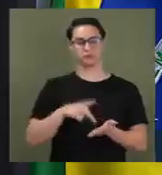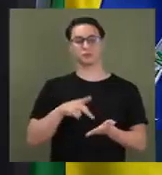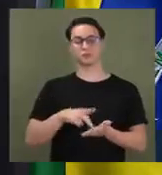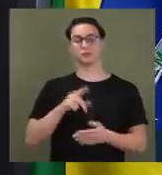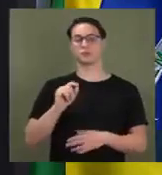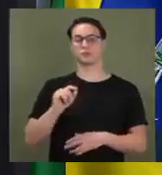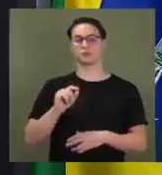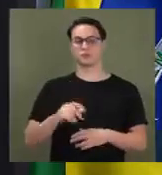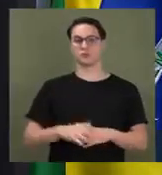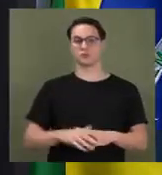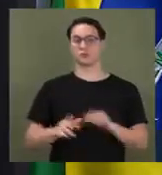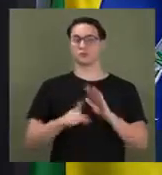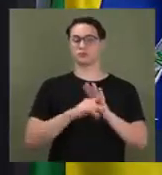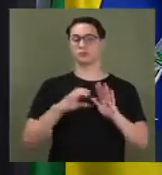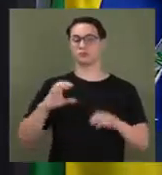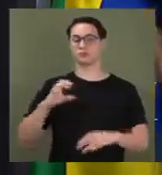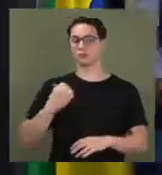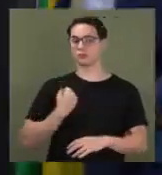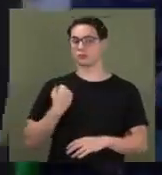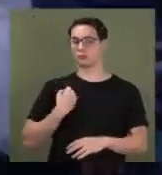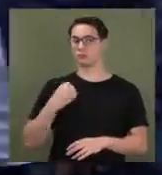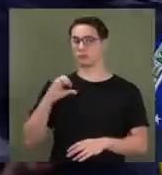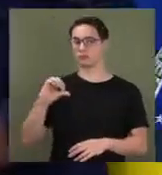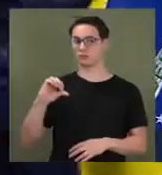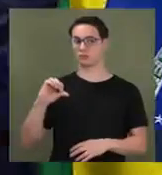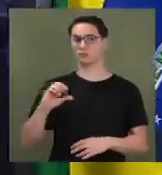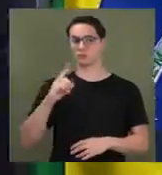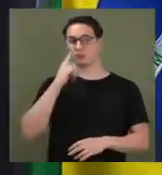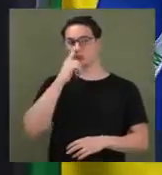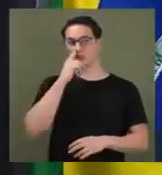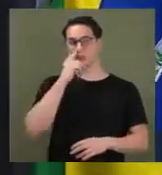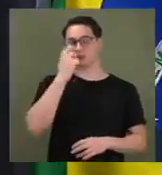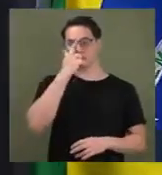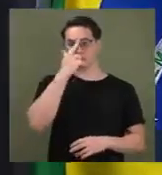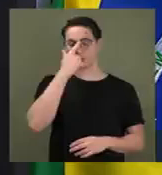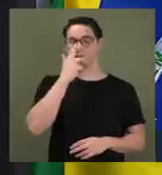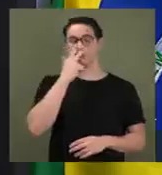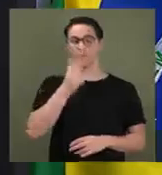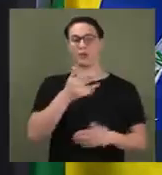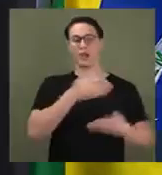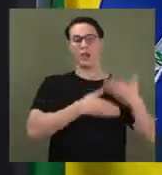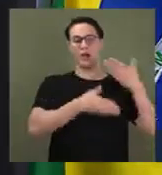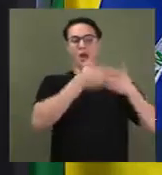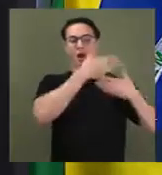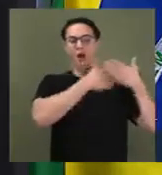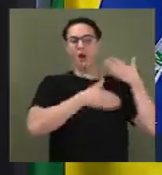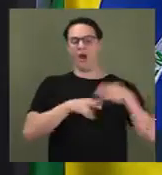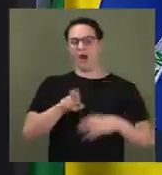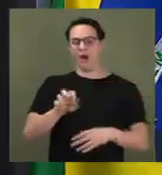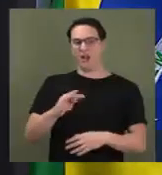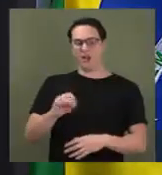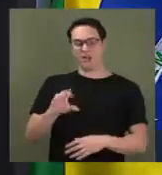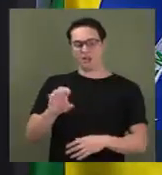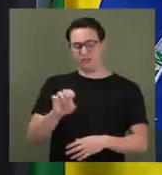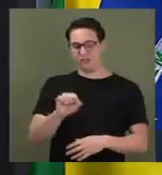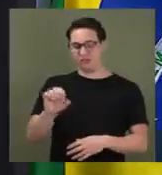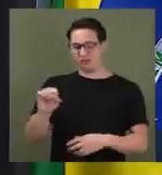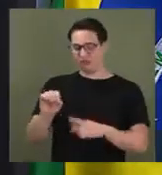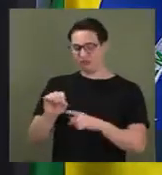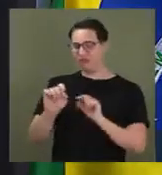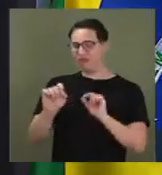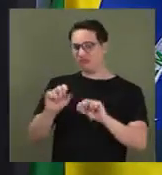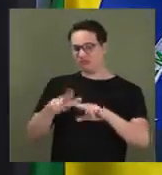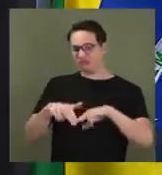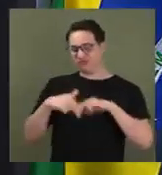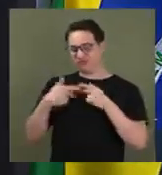que a PEC número 9 seria um retrocesso se votado nesse momento devido às